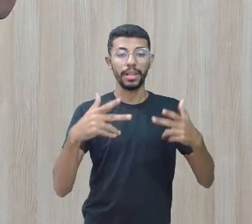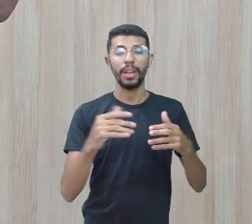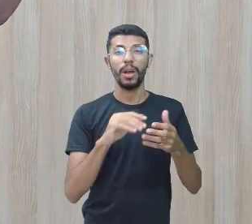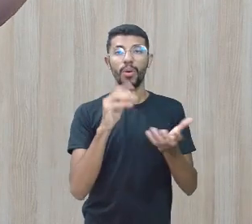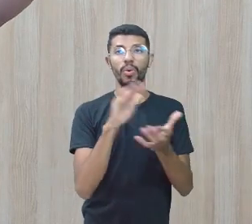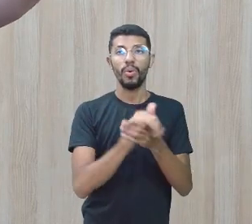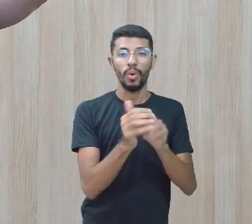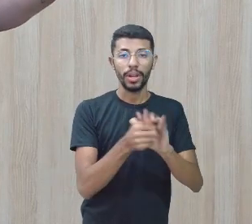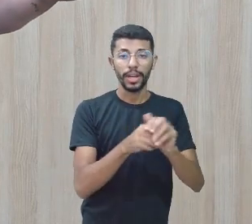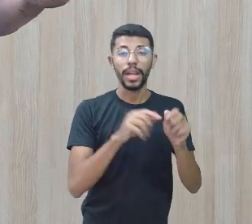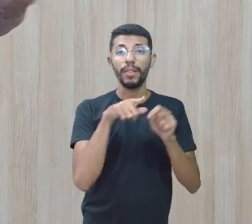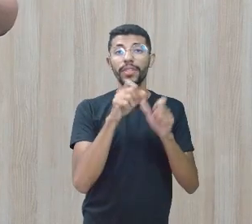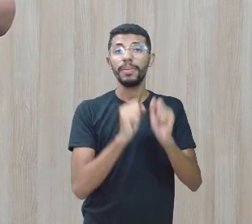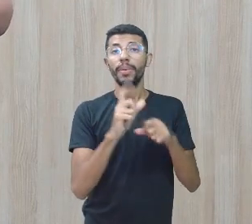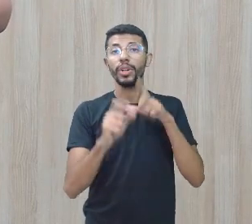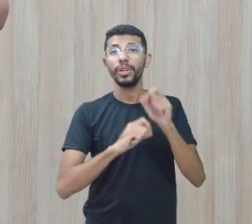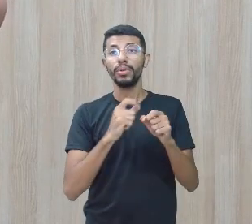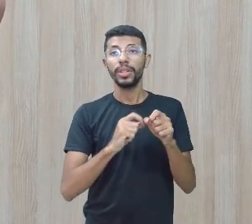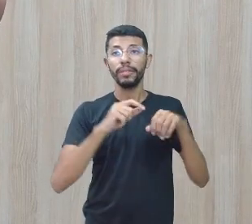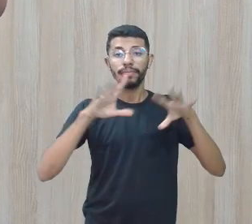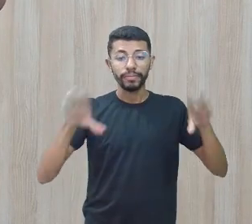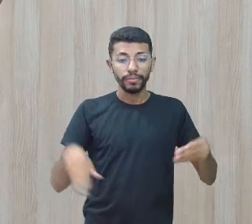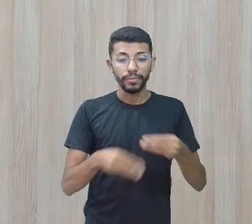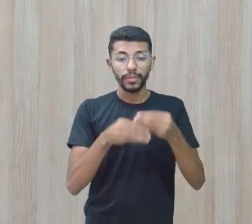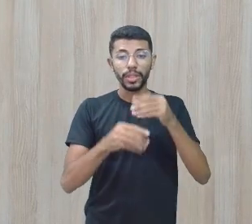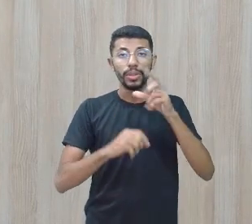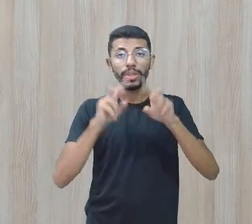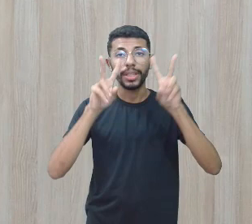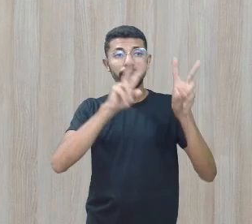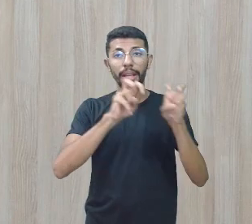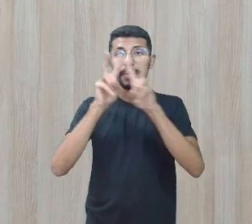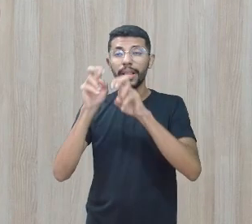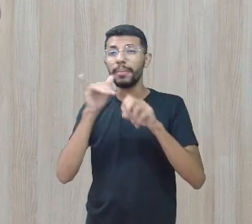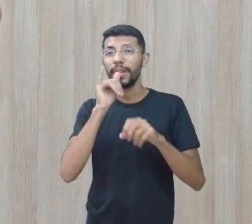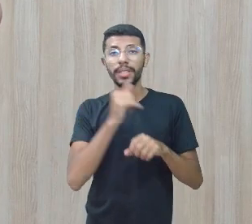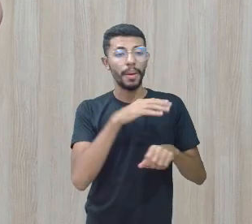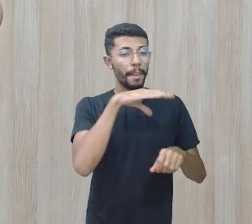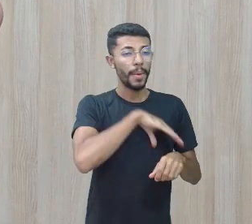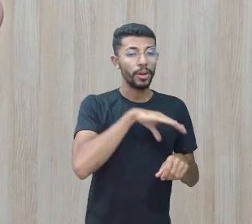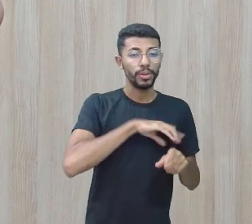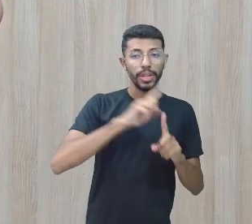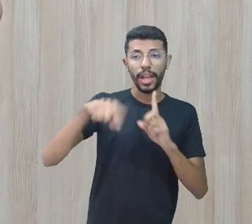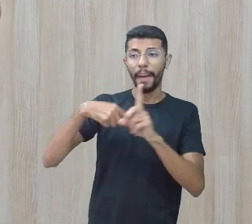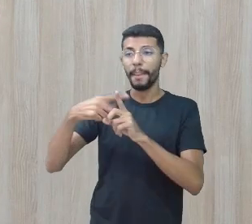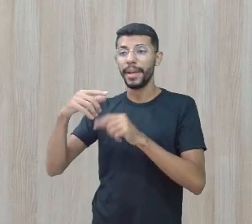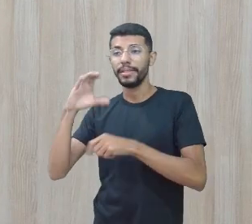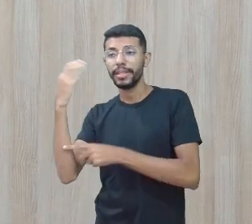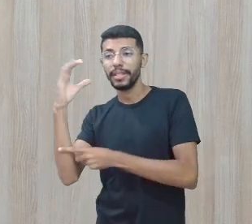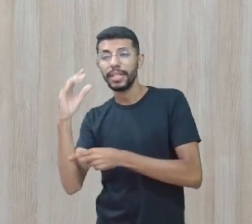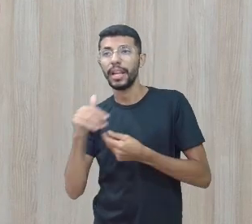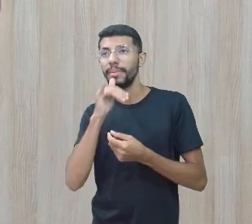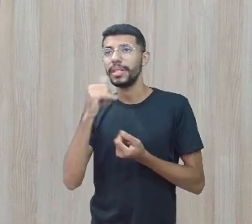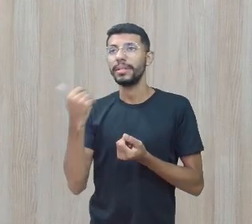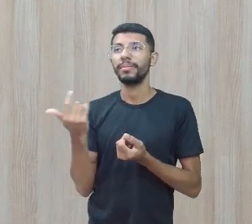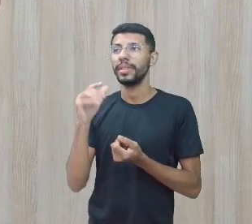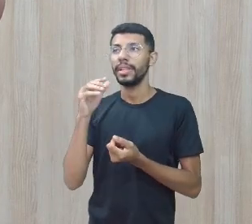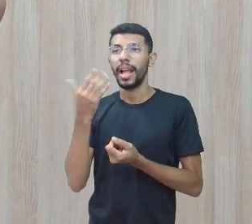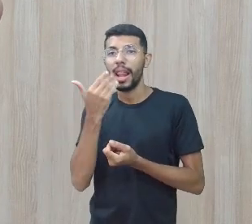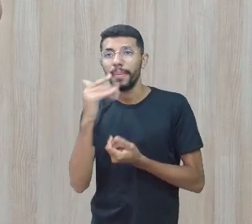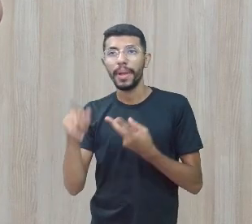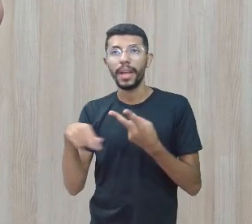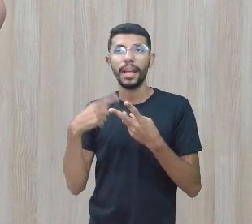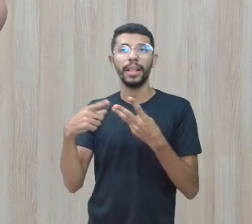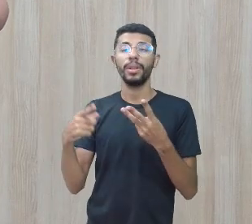como segunda língua na parte escrita, um assunto de ciências que o professor tenha trabalhado como alimentos, como